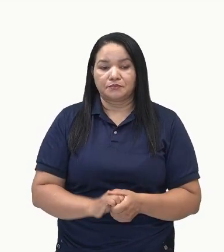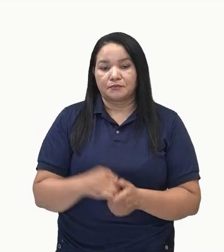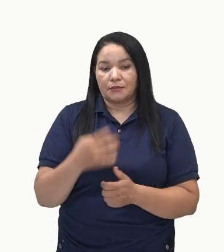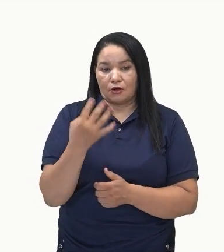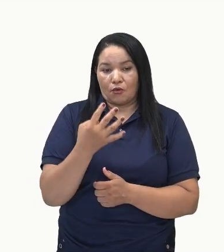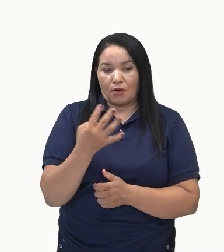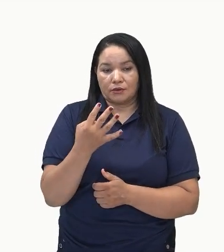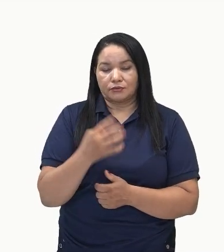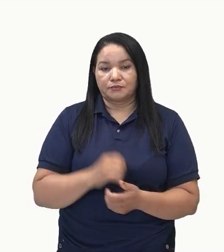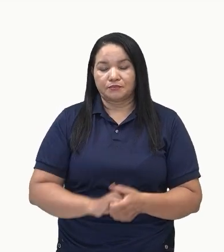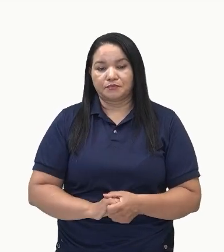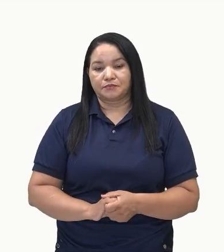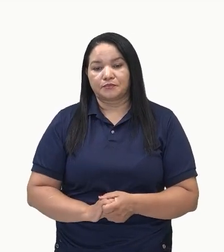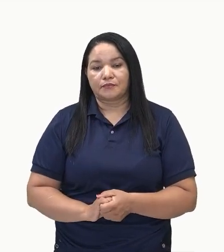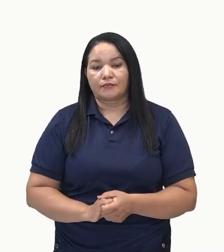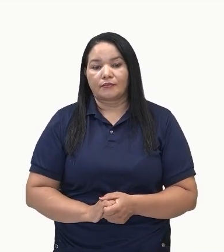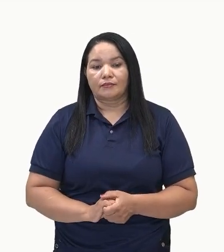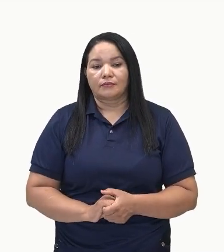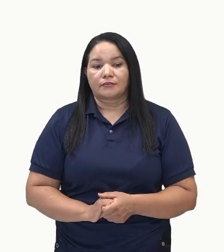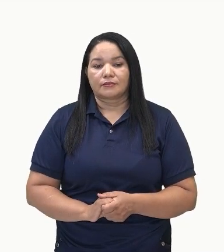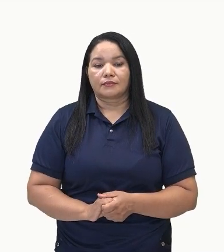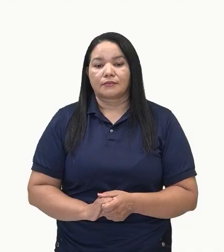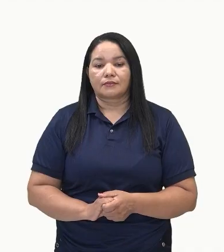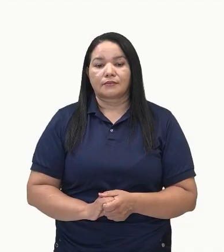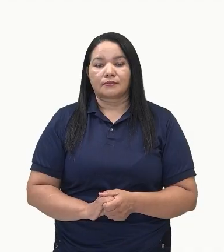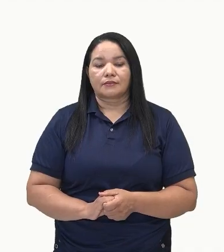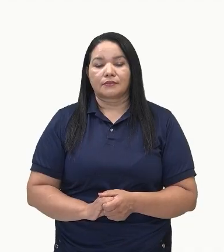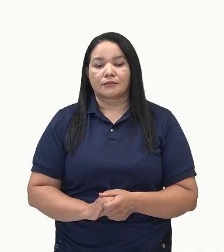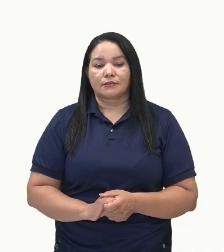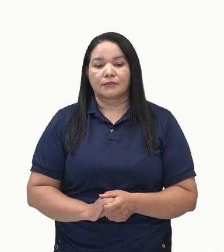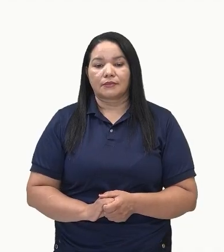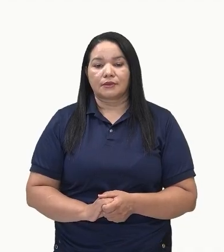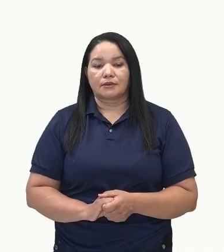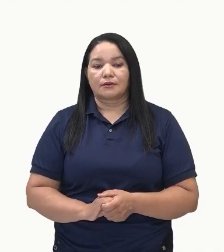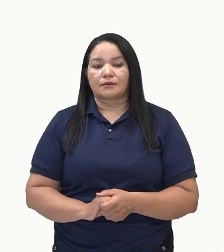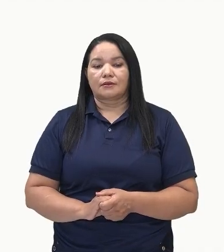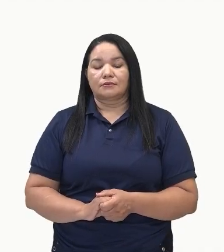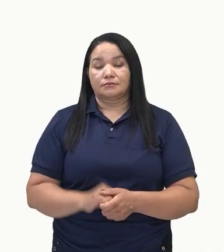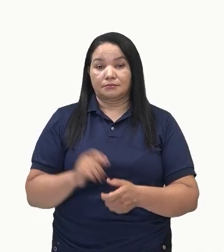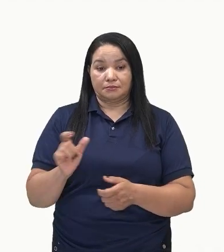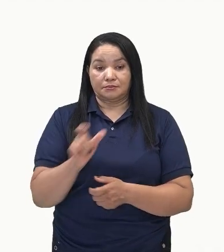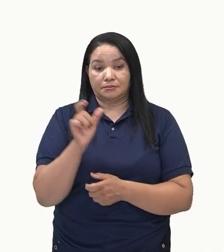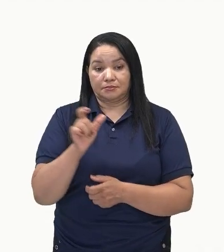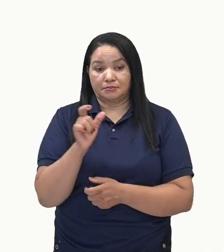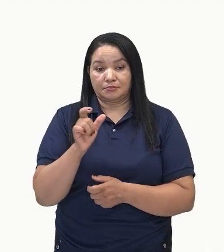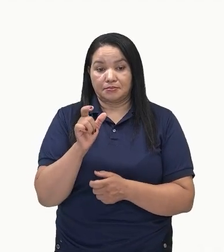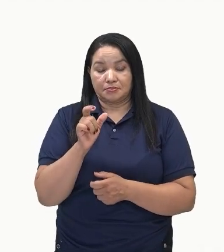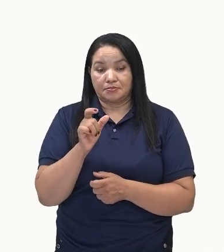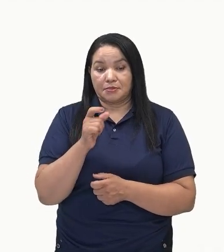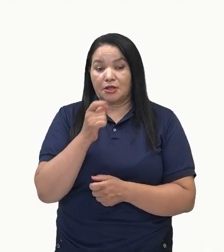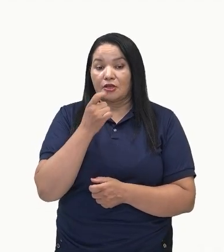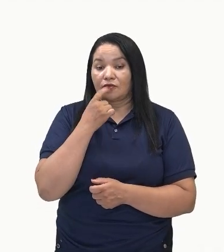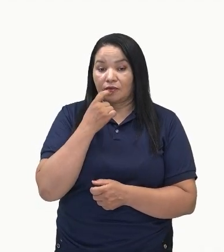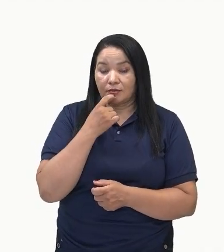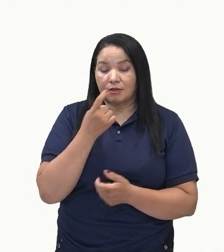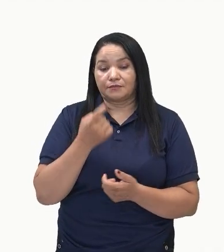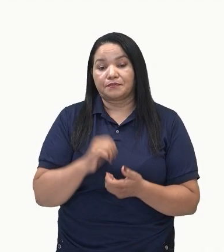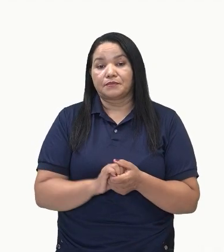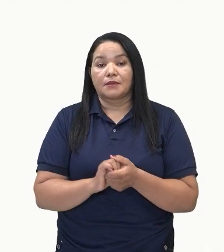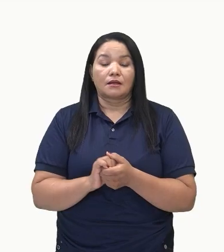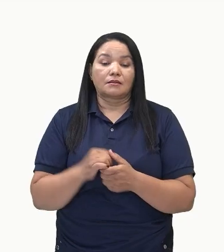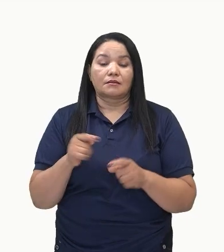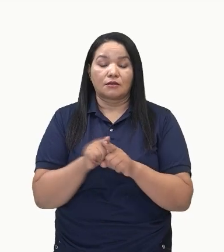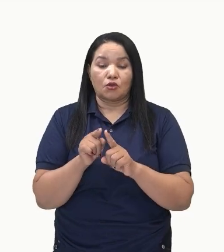4. Thor. Space, né, o quarto aqui. Space Tour Guide. Guia turístico espacial.